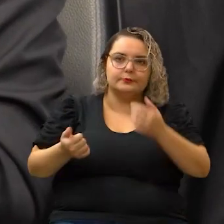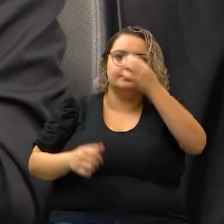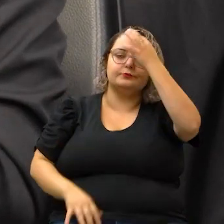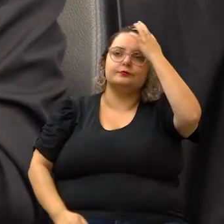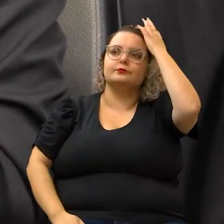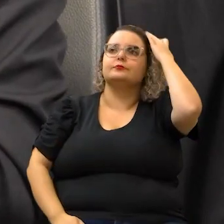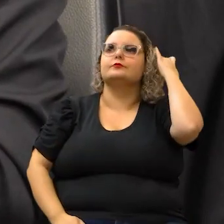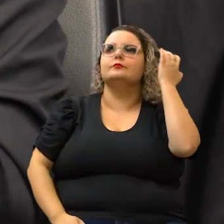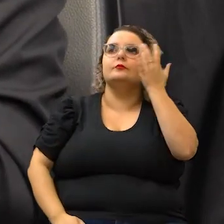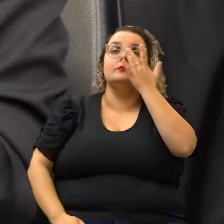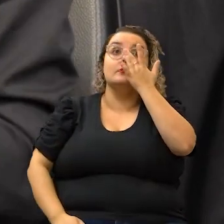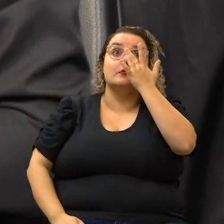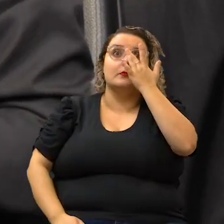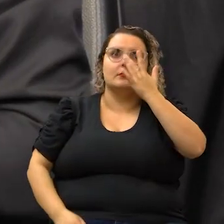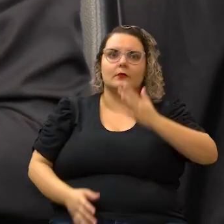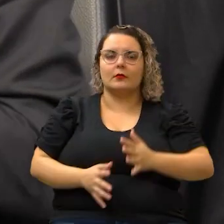bem.